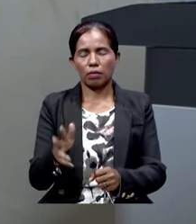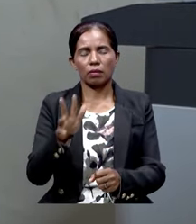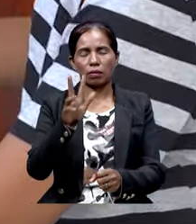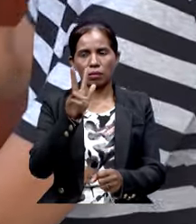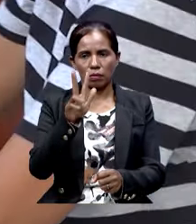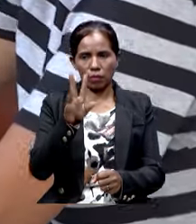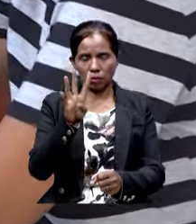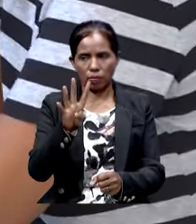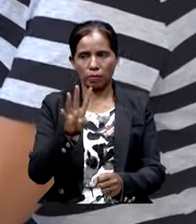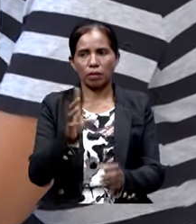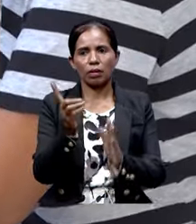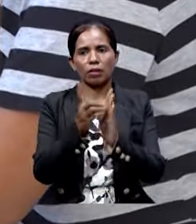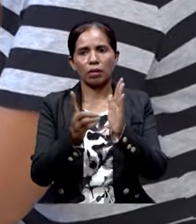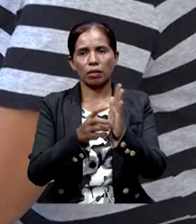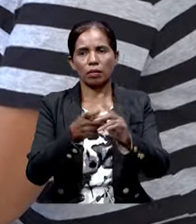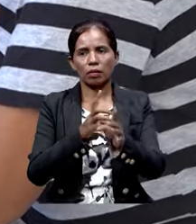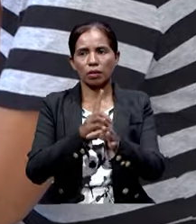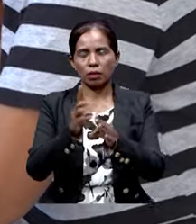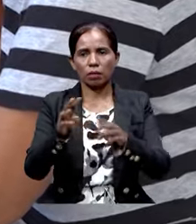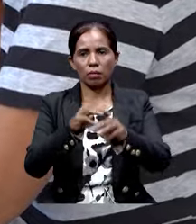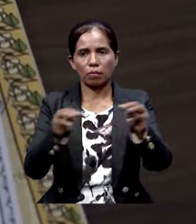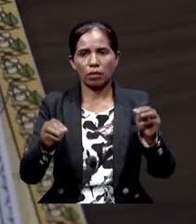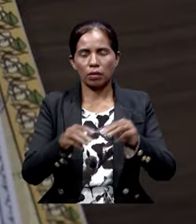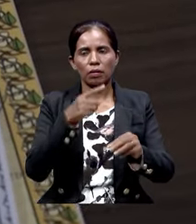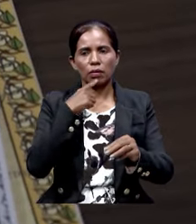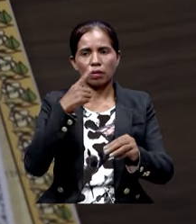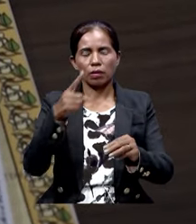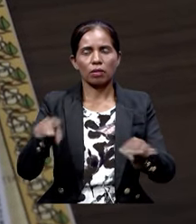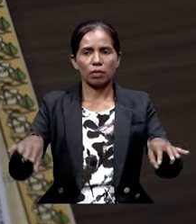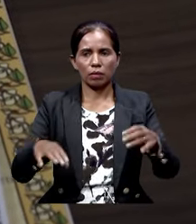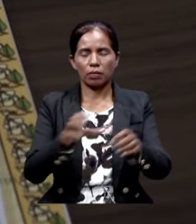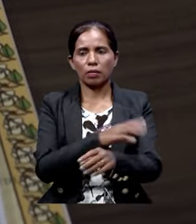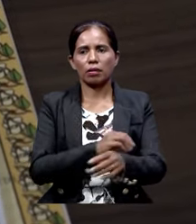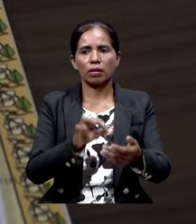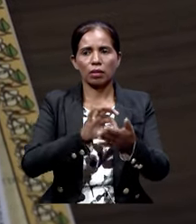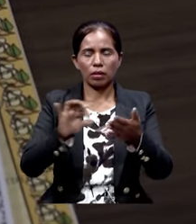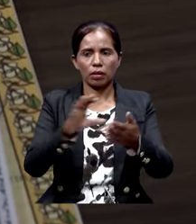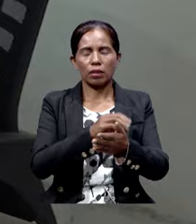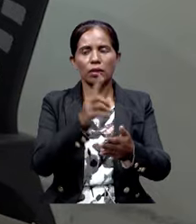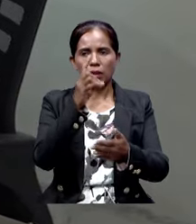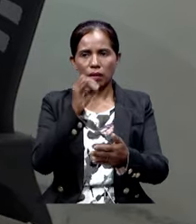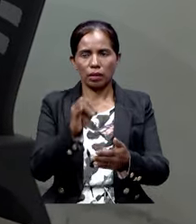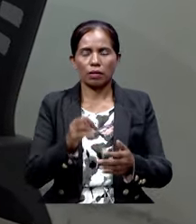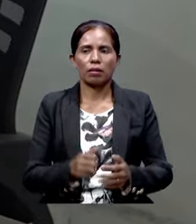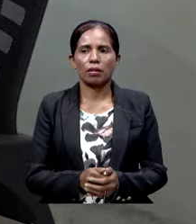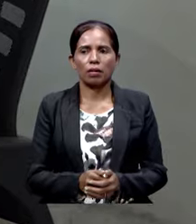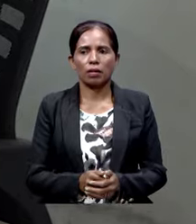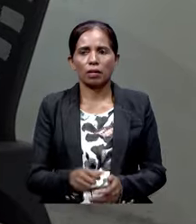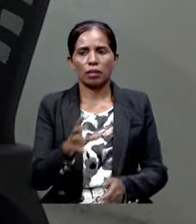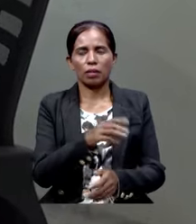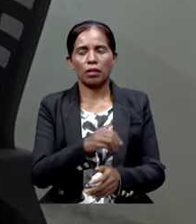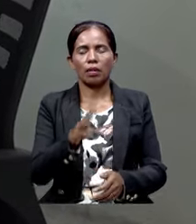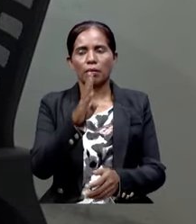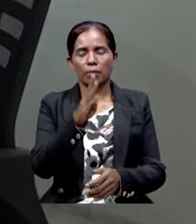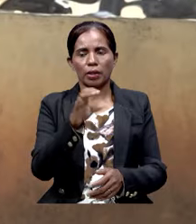2024, né? Tuirdário Sucideração Municipal Conservatório Serviço Registro Notariado de Lei. Total emissão para